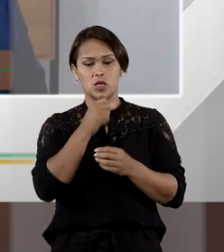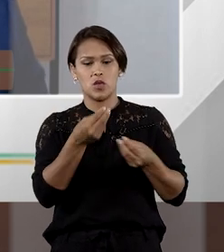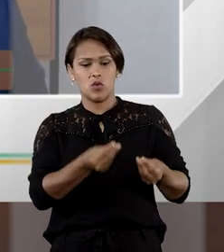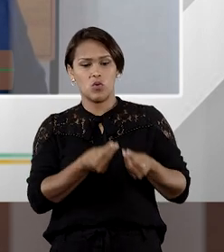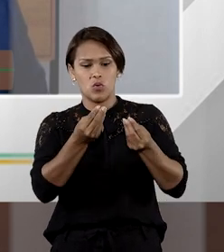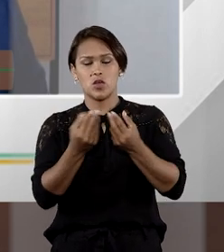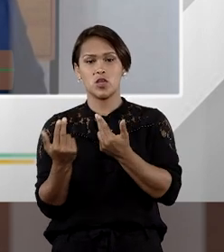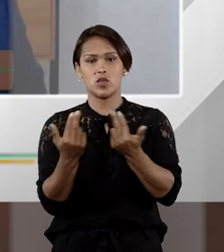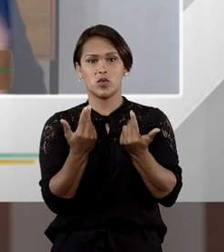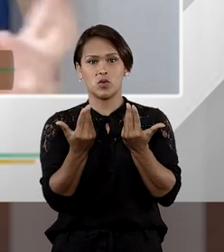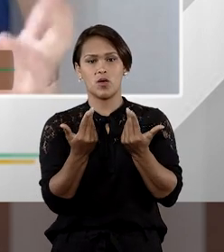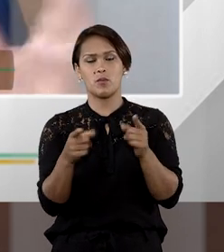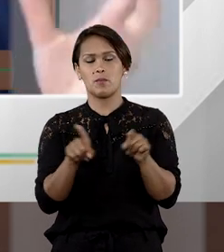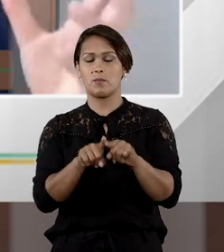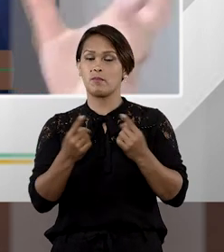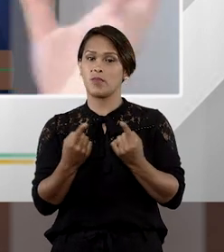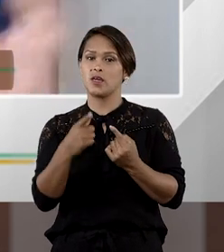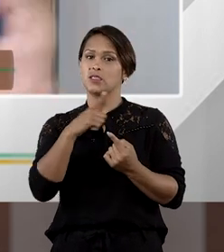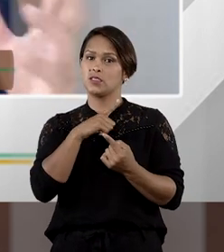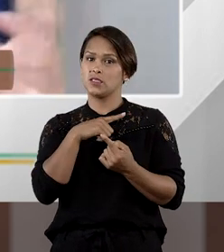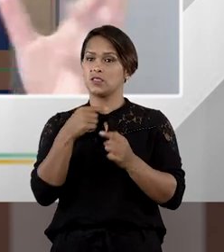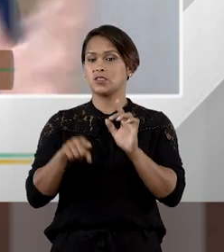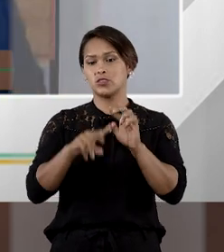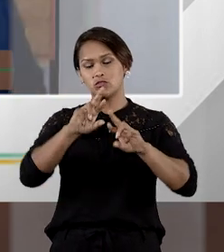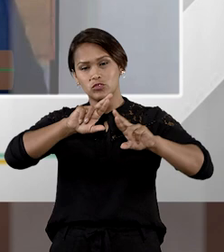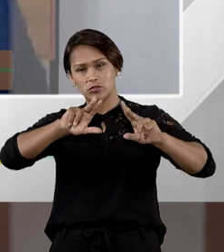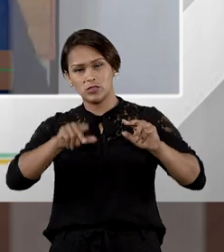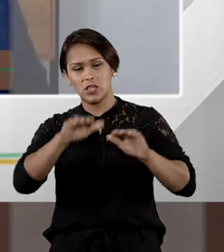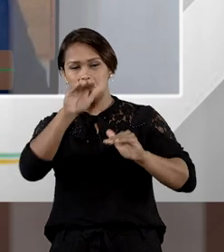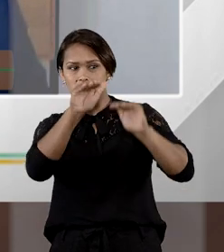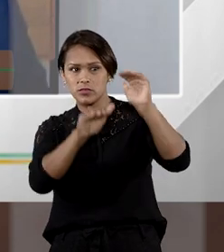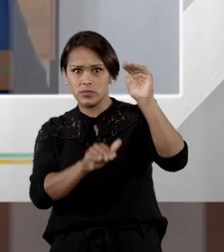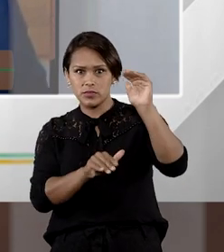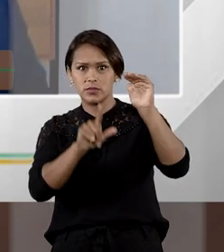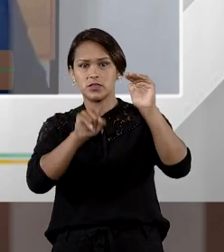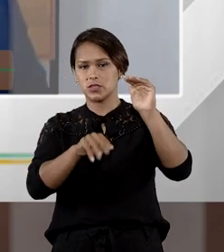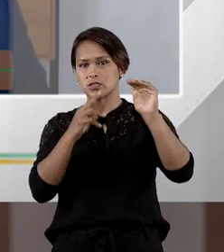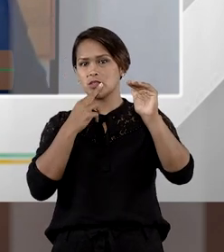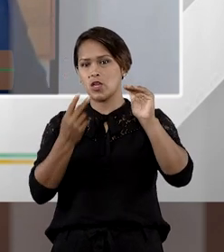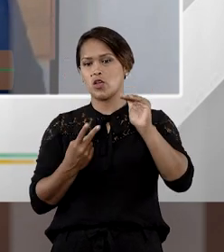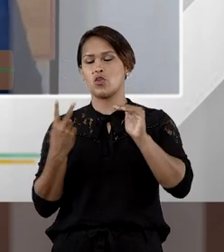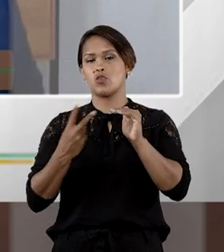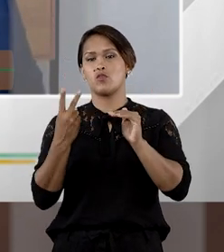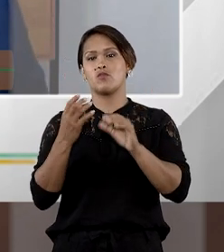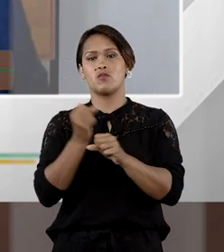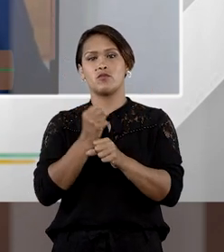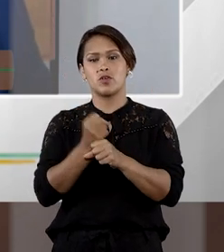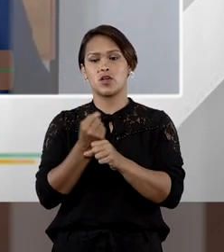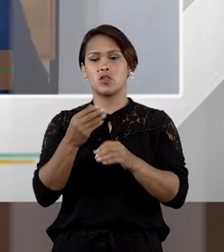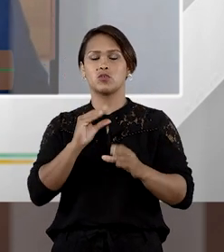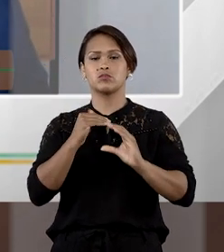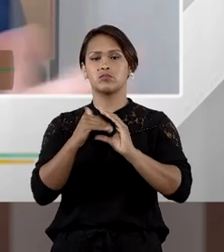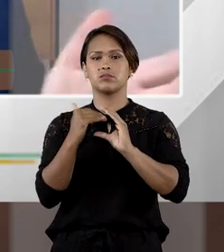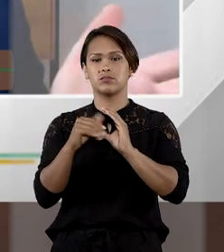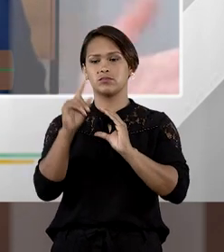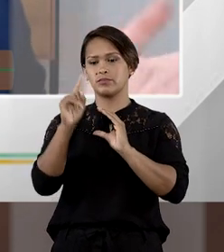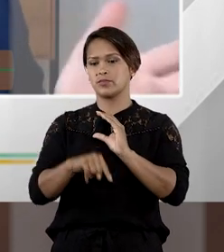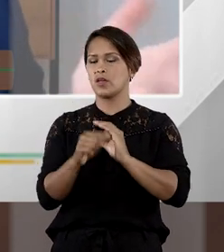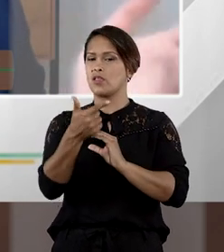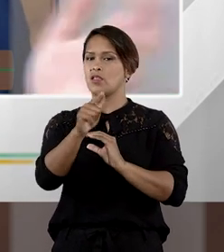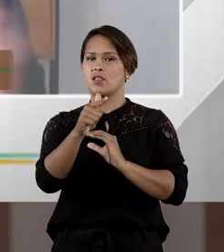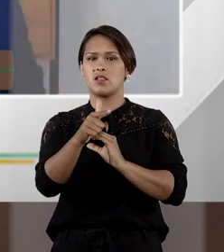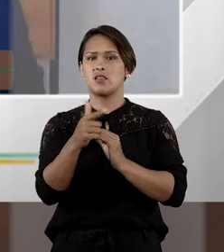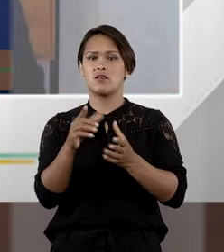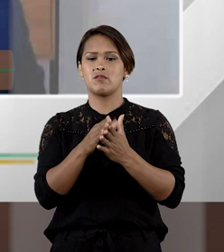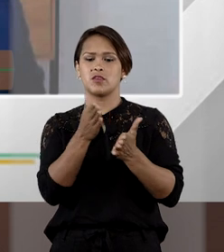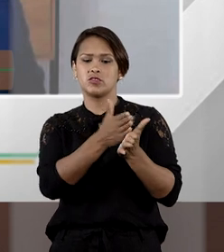mesma proporção. Mas, se eventualmente houver uma diferença na possibilidade de contribuição, não